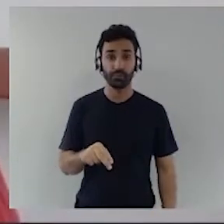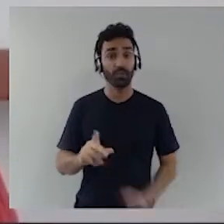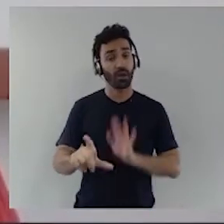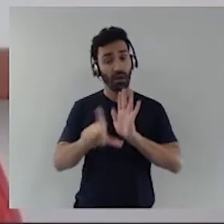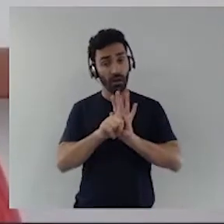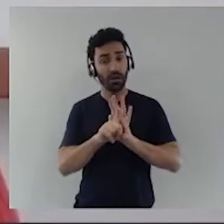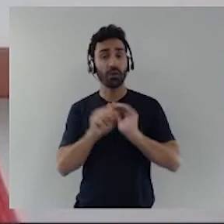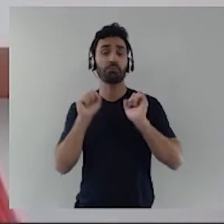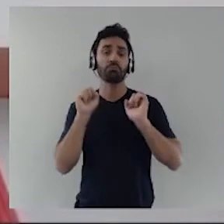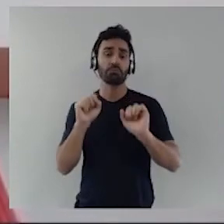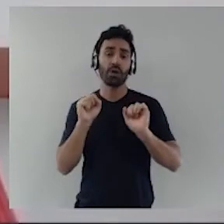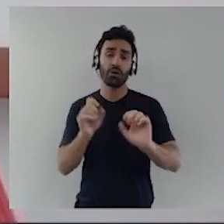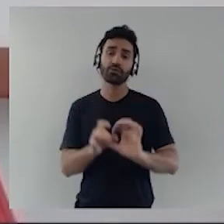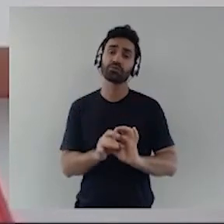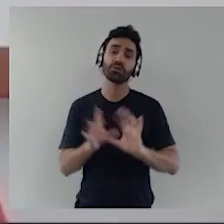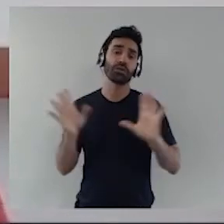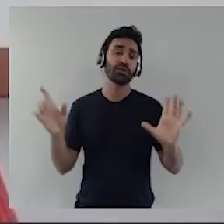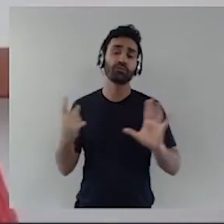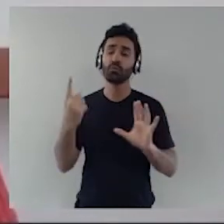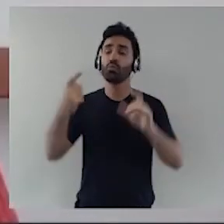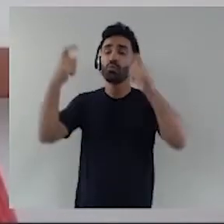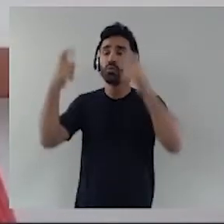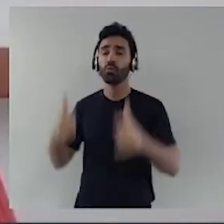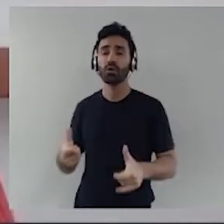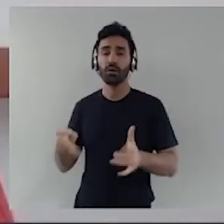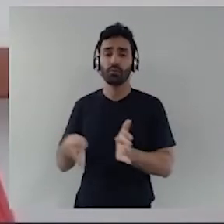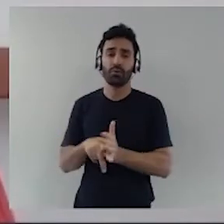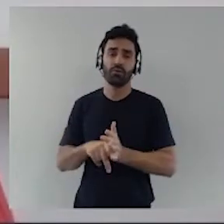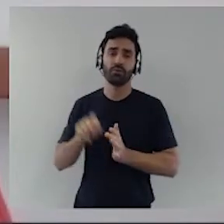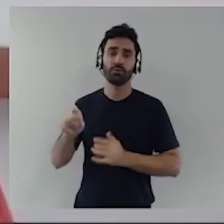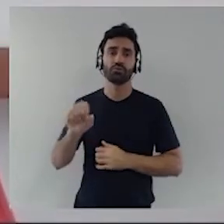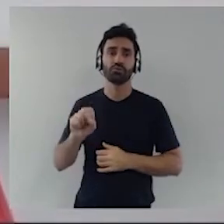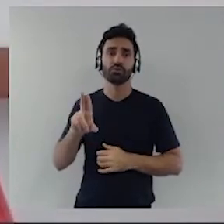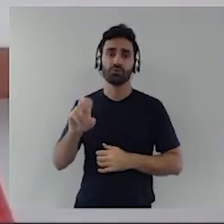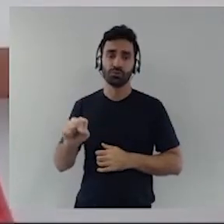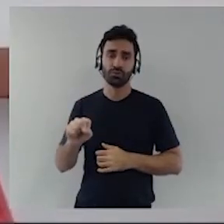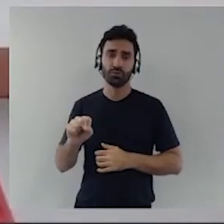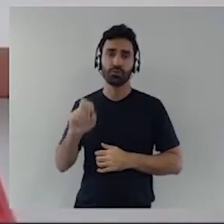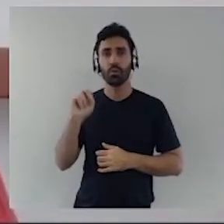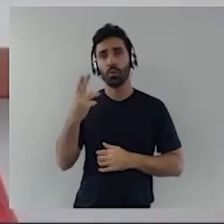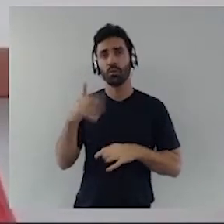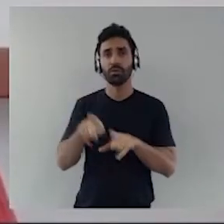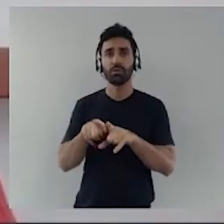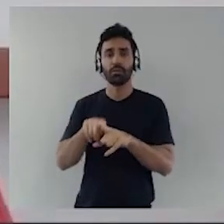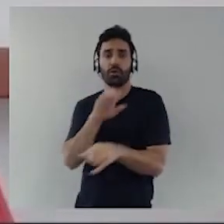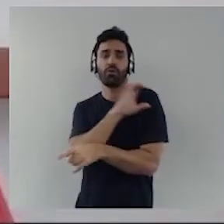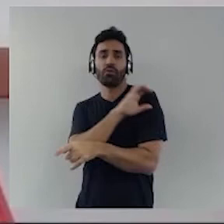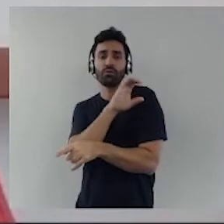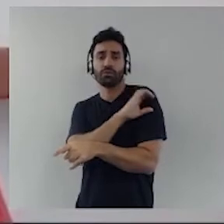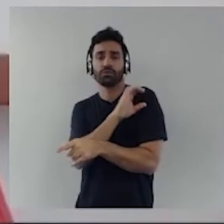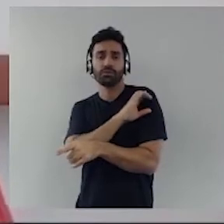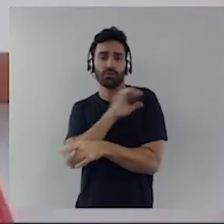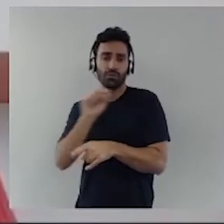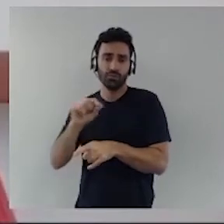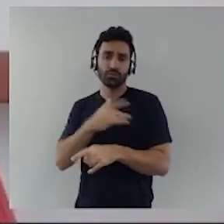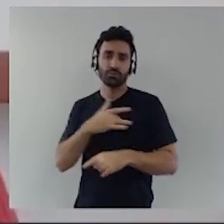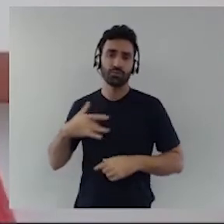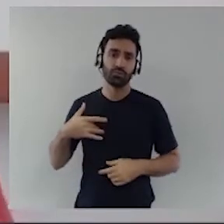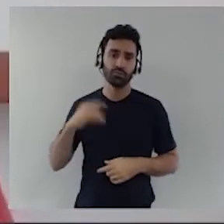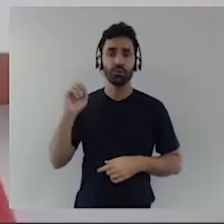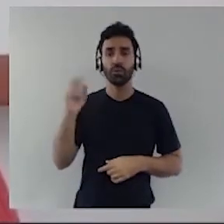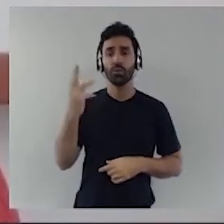uma centralização na direção nacional do sus nem que haja uma coordenação de requisições de bens e insumos de saúde escassos